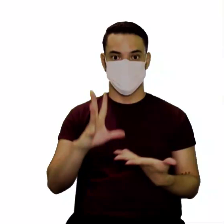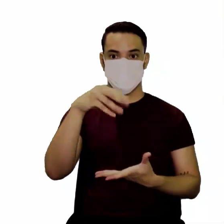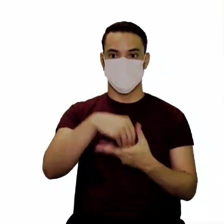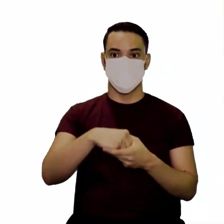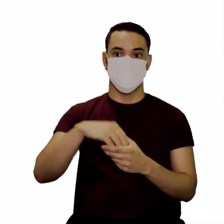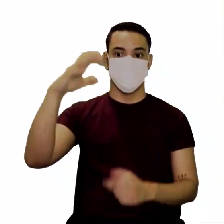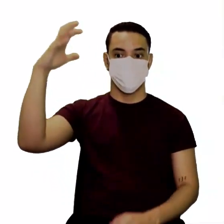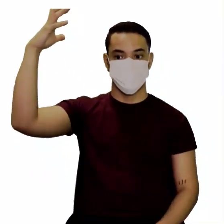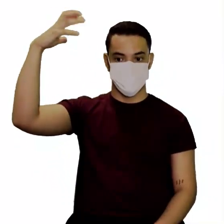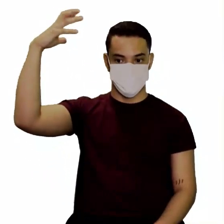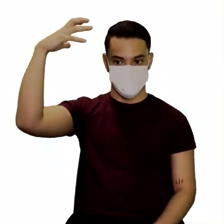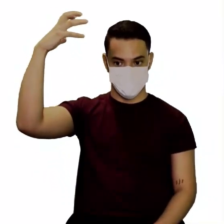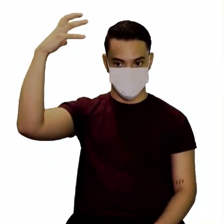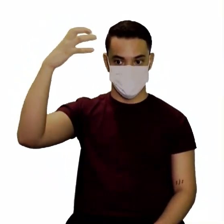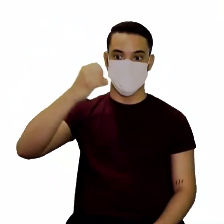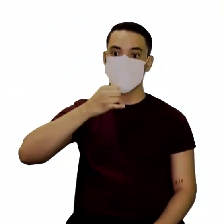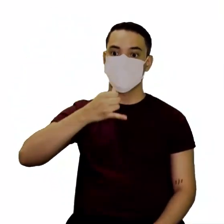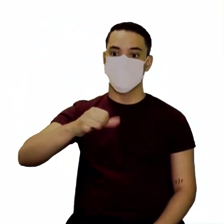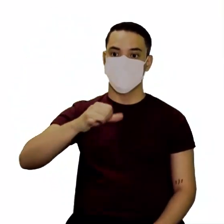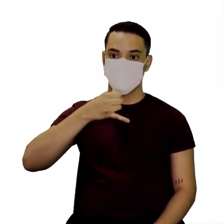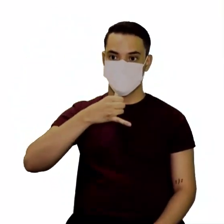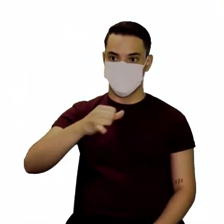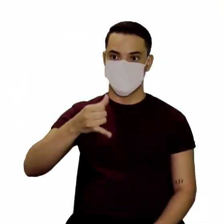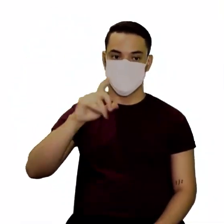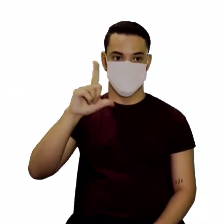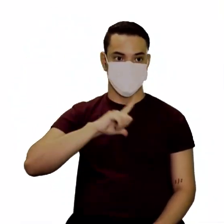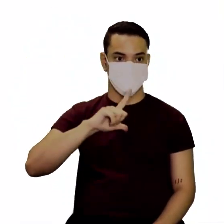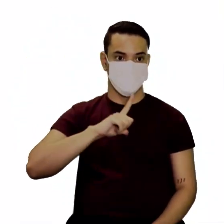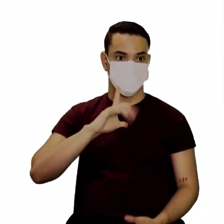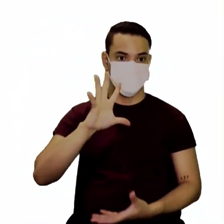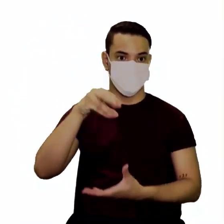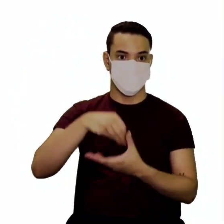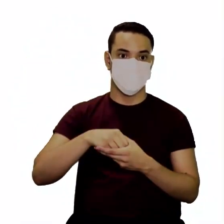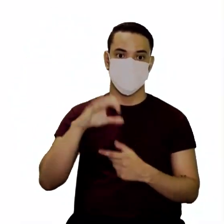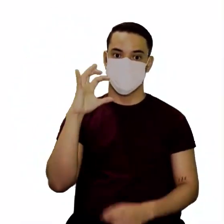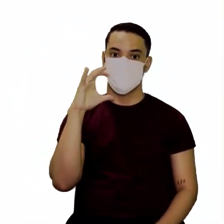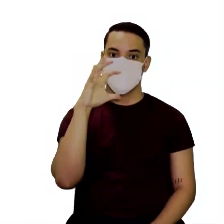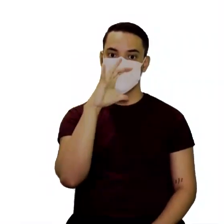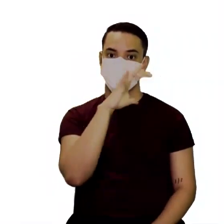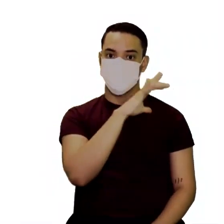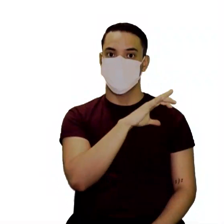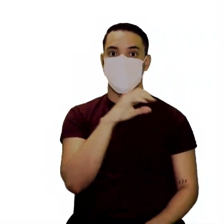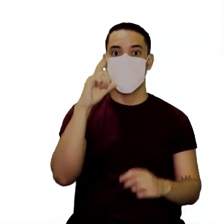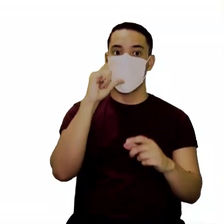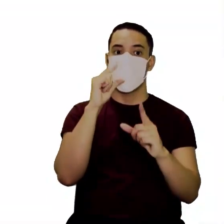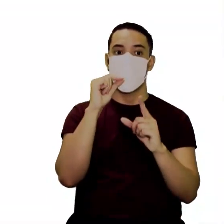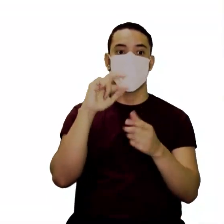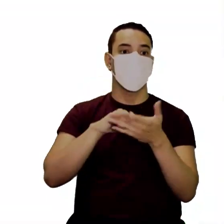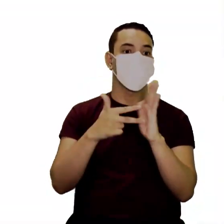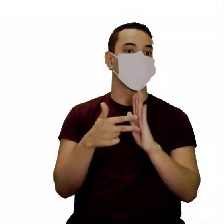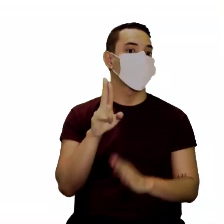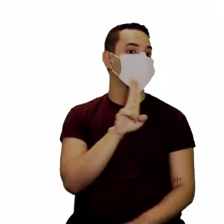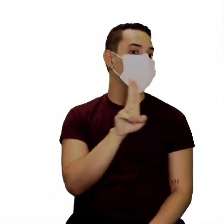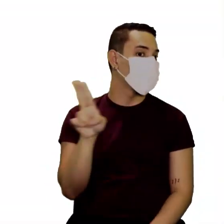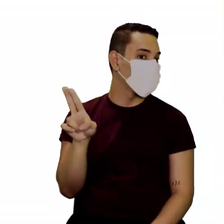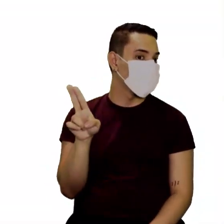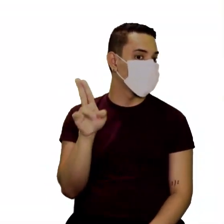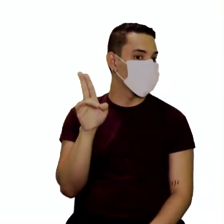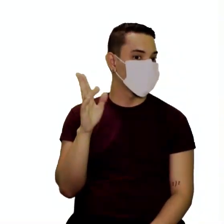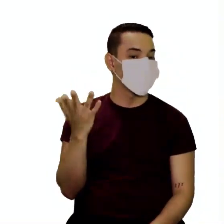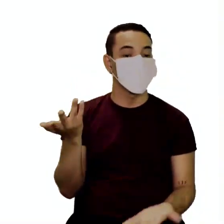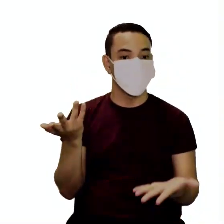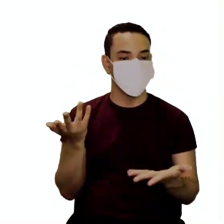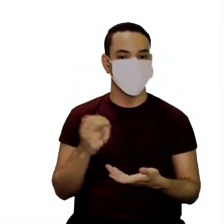chuveiro elétrico que fornece calor esquentando a água é o... Então, olha só,